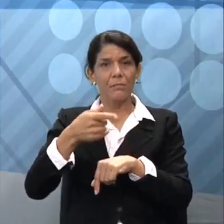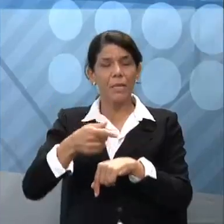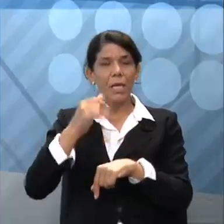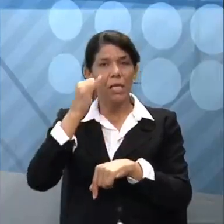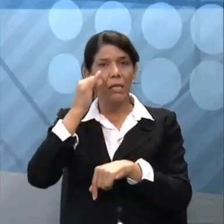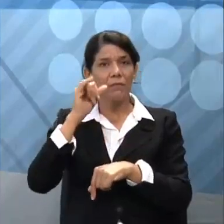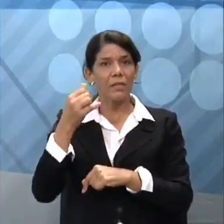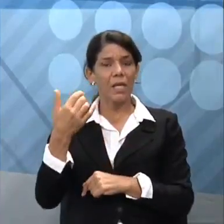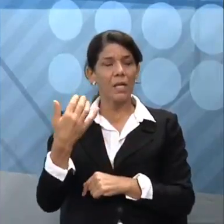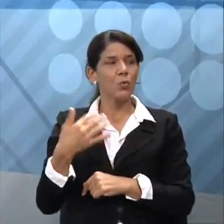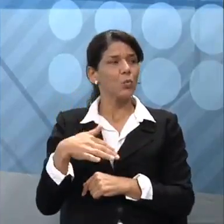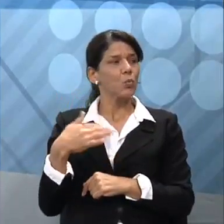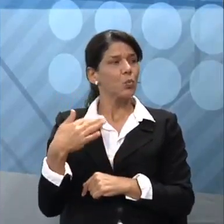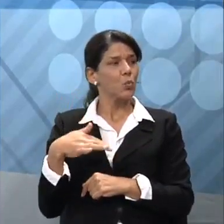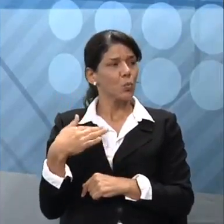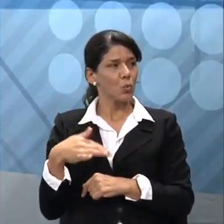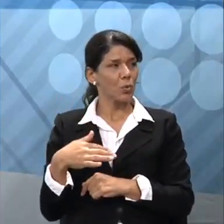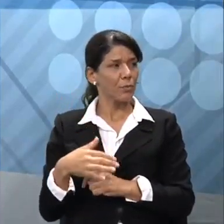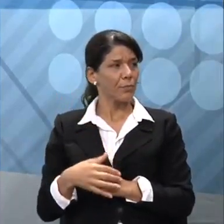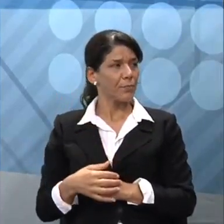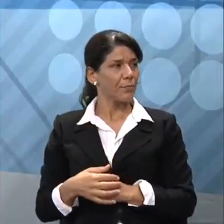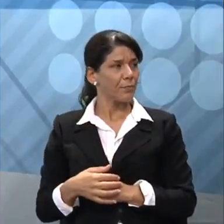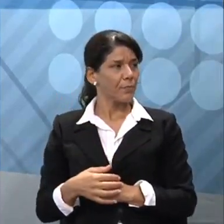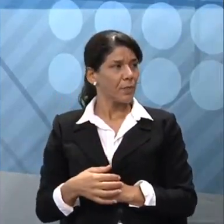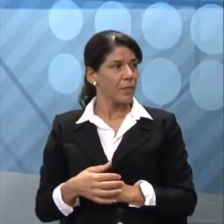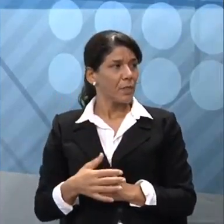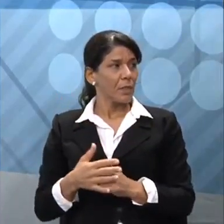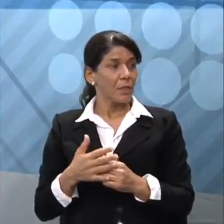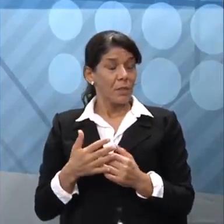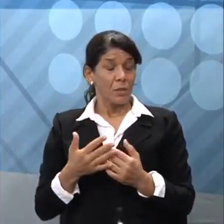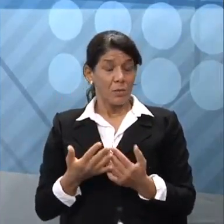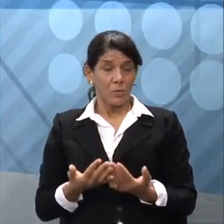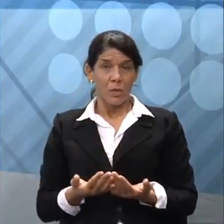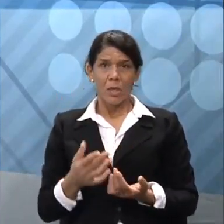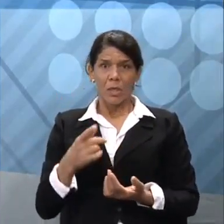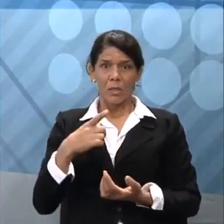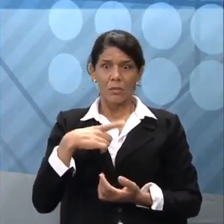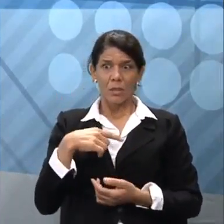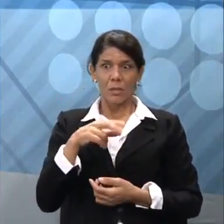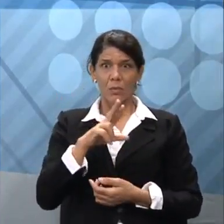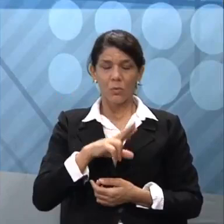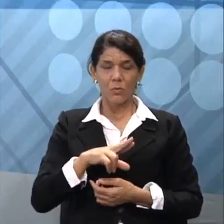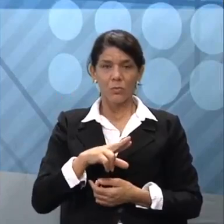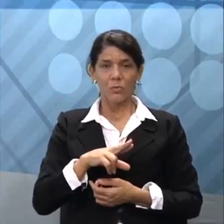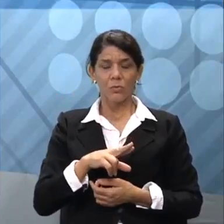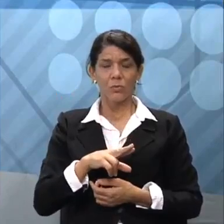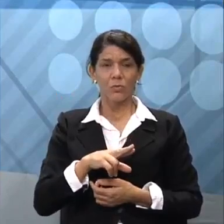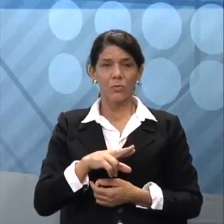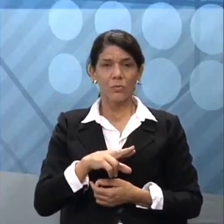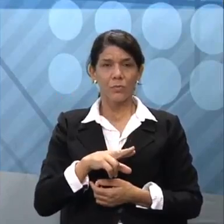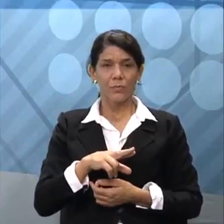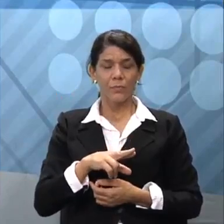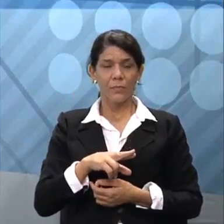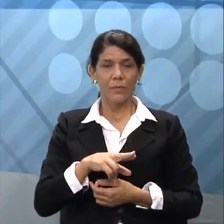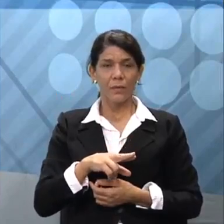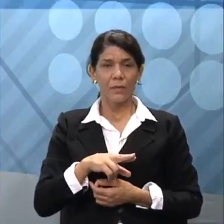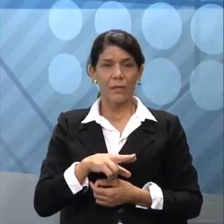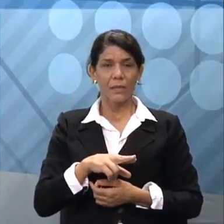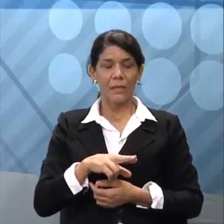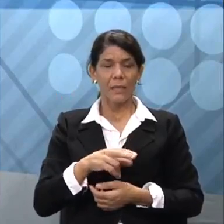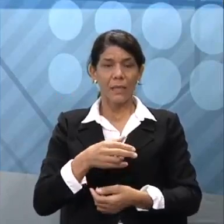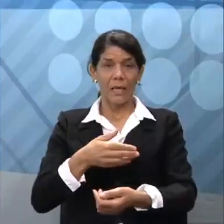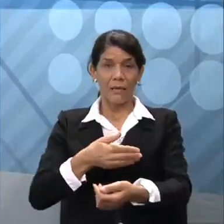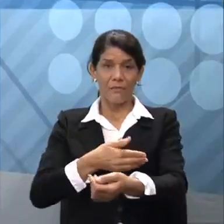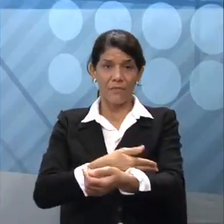justamente para que auxilie na perfuração. Quando nós temos a aplicação endovenosa, o bisel deve ser para